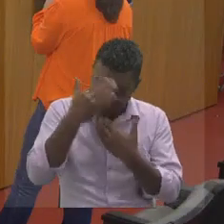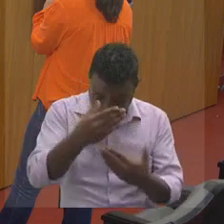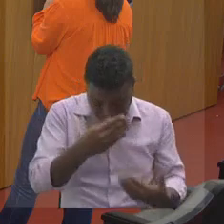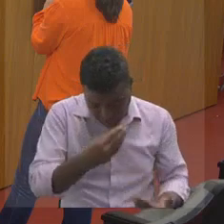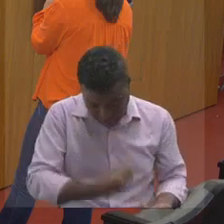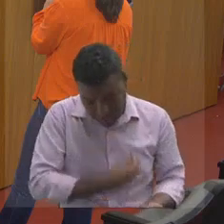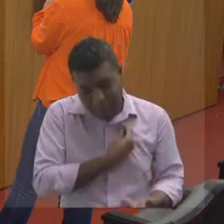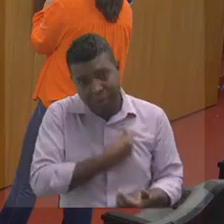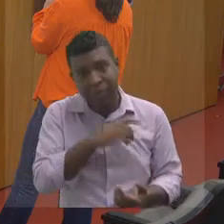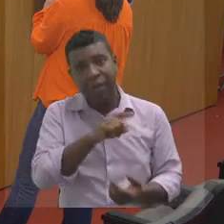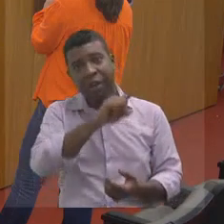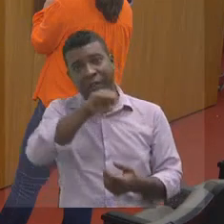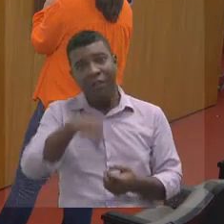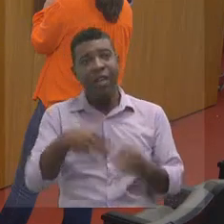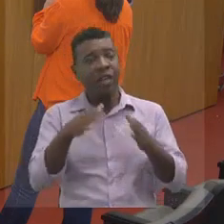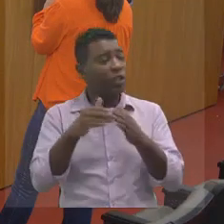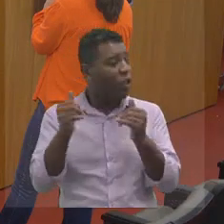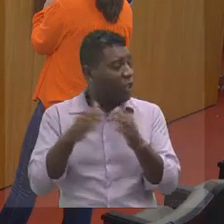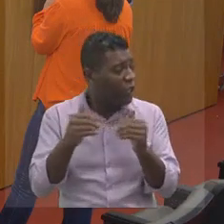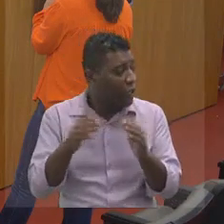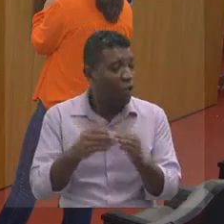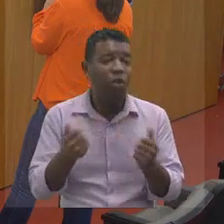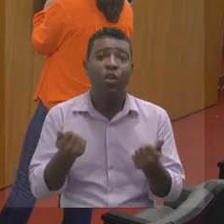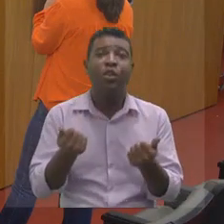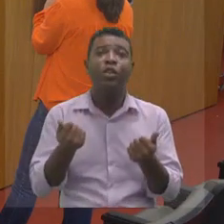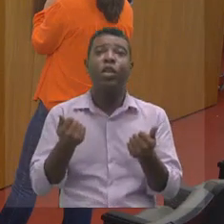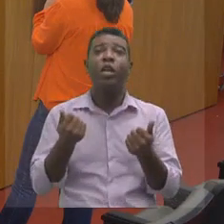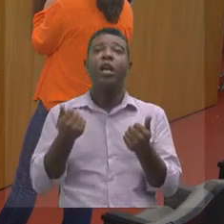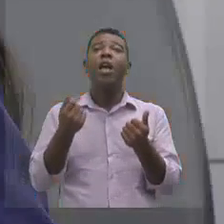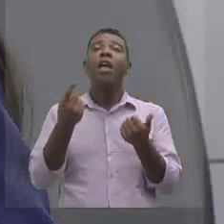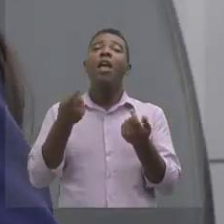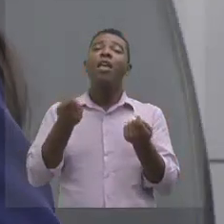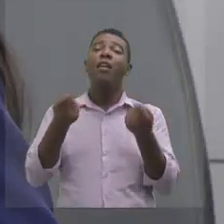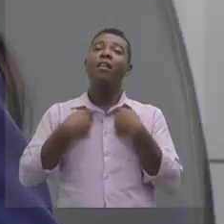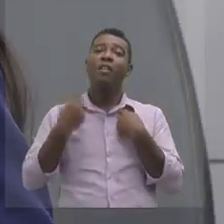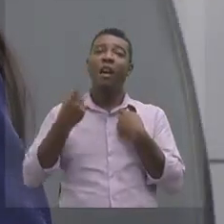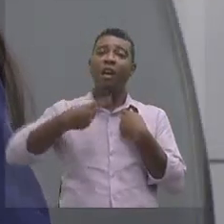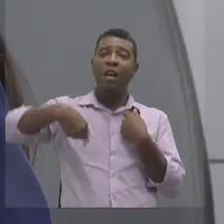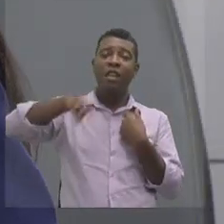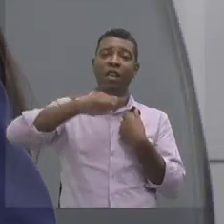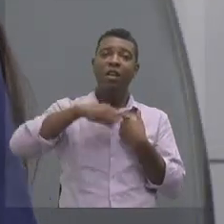solicitude dos Senhores e nos atender de forma